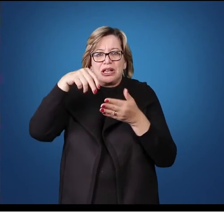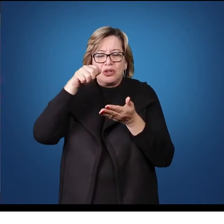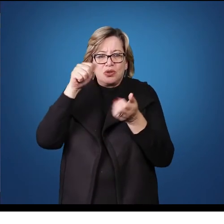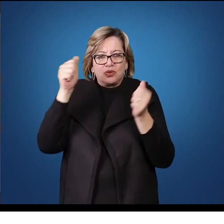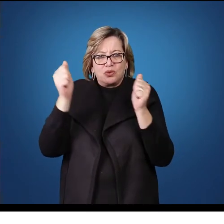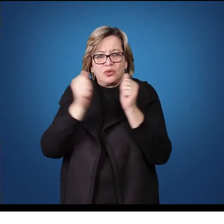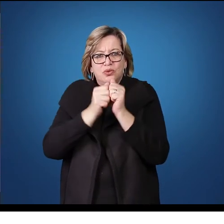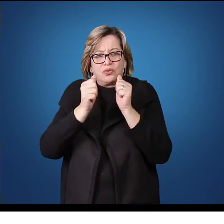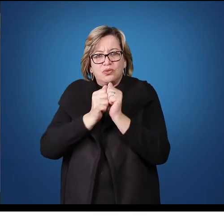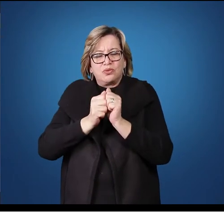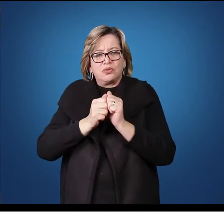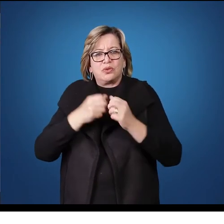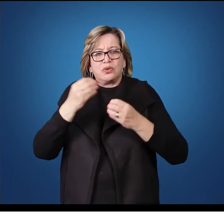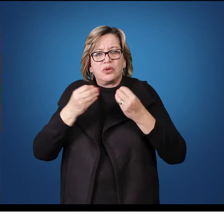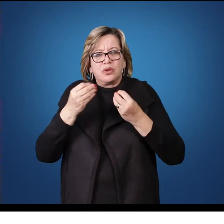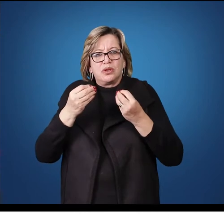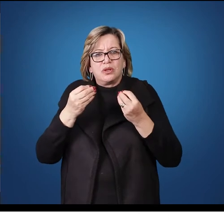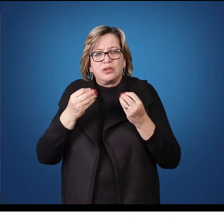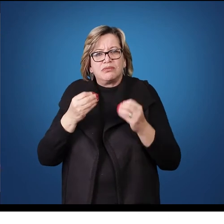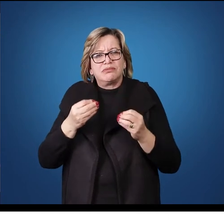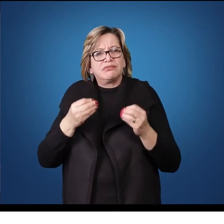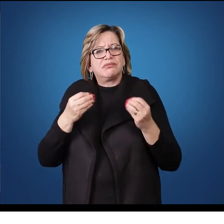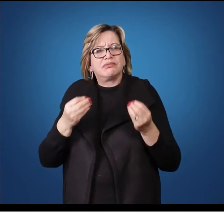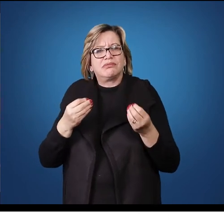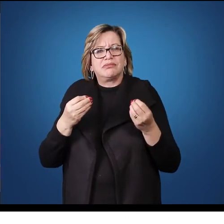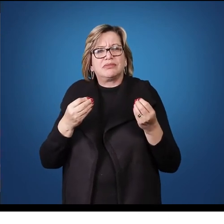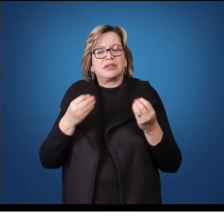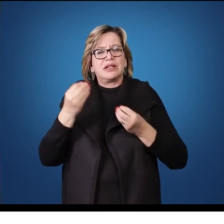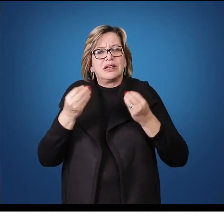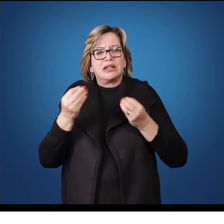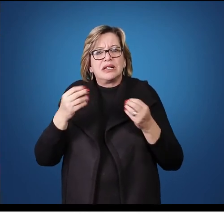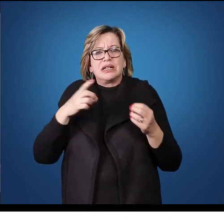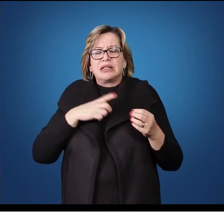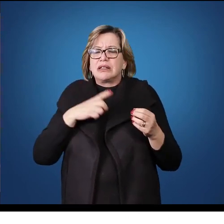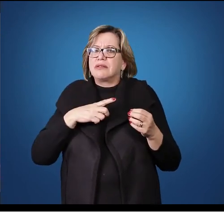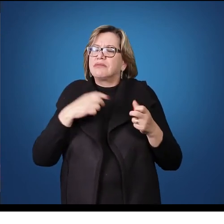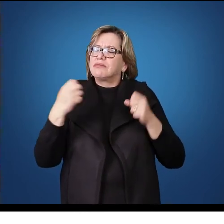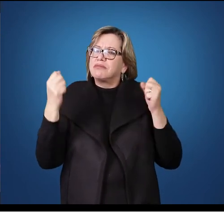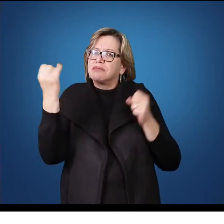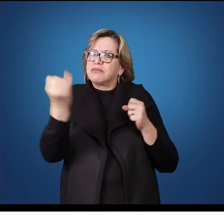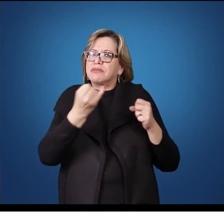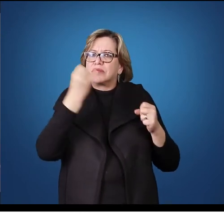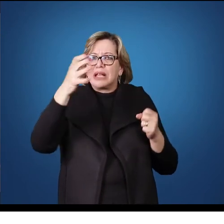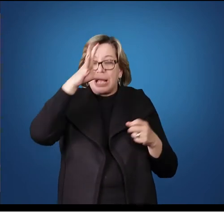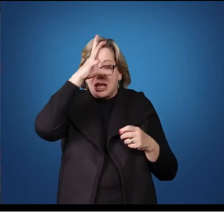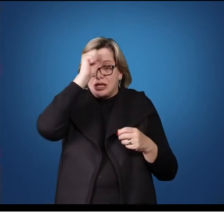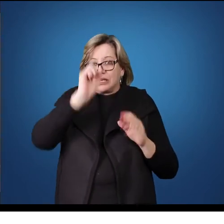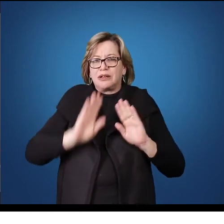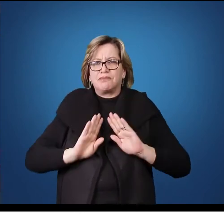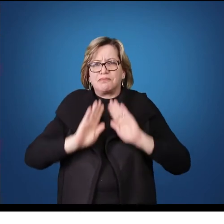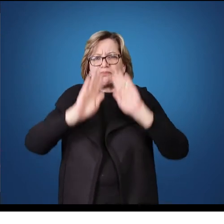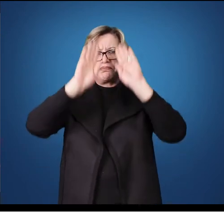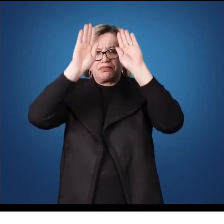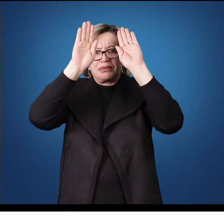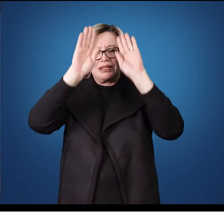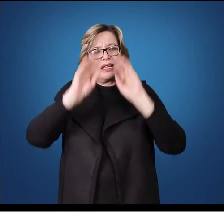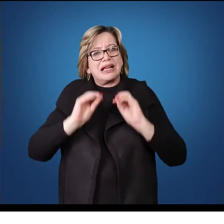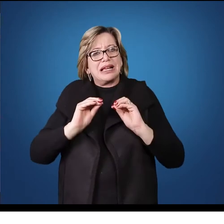paralelas na altura dos nossos ombros. Um ponto muito importante no processo de aprendizagem é que a gente consiga fazer o salto e as crianças